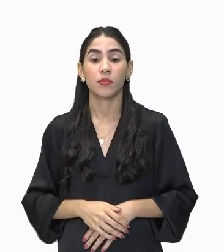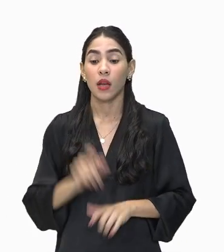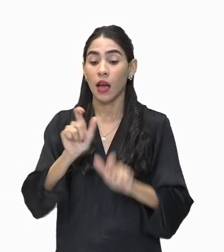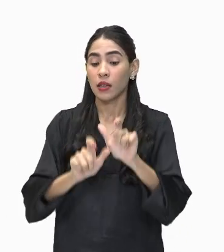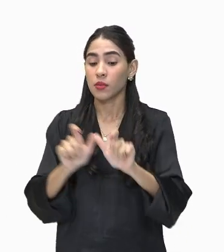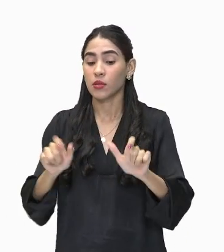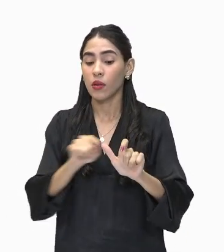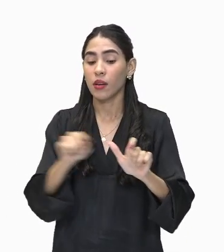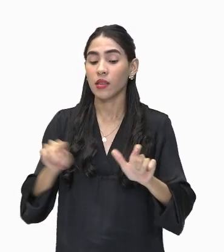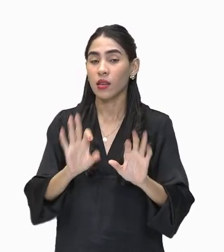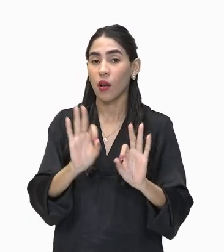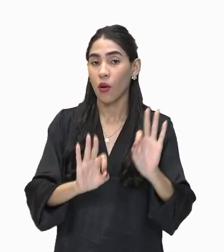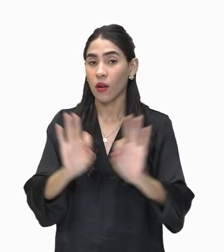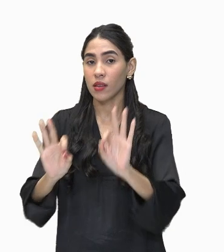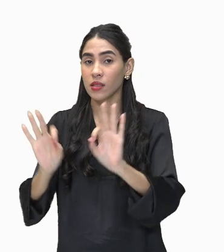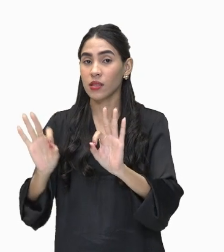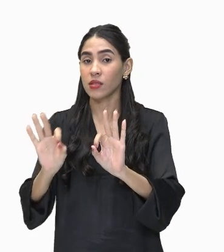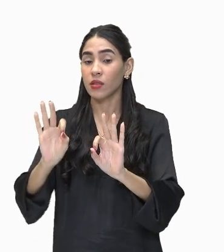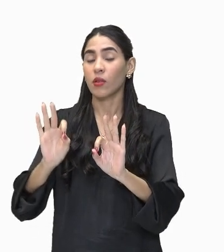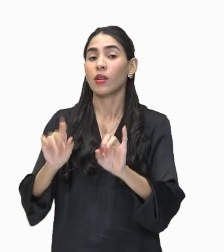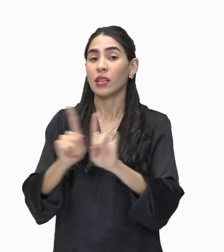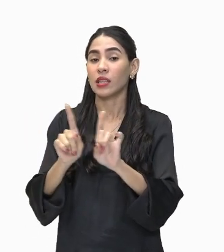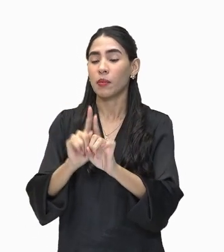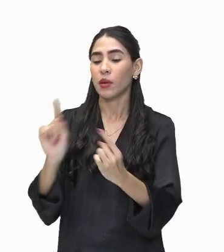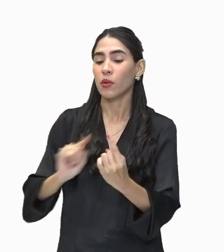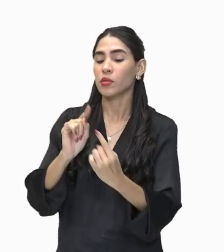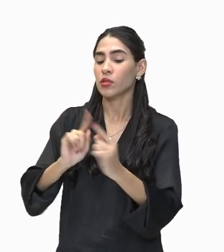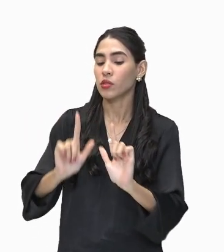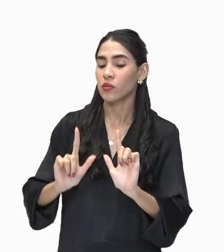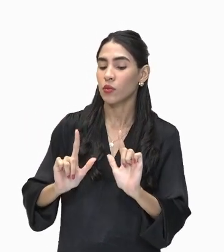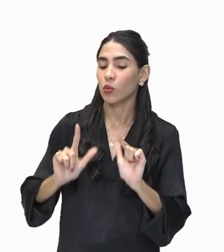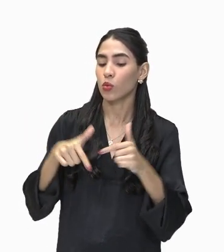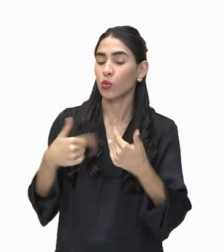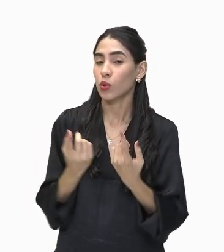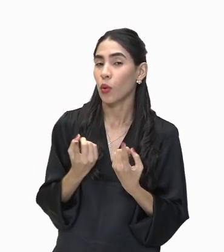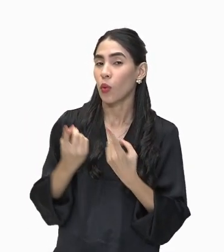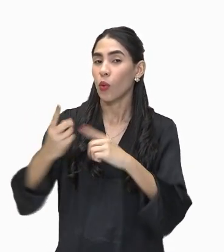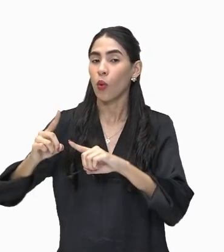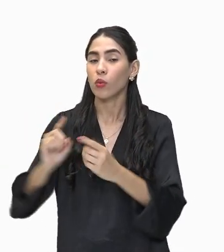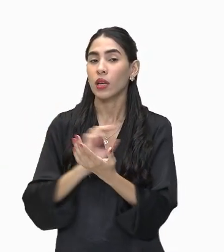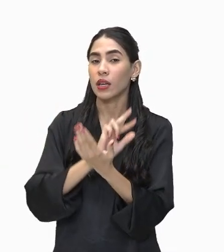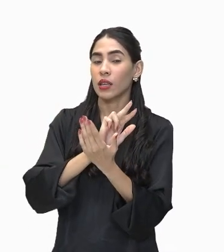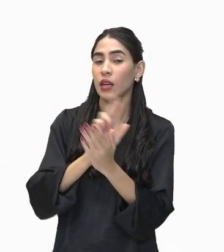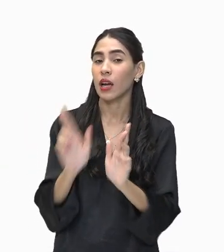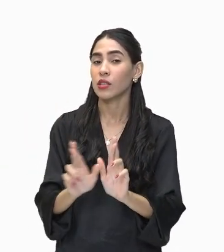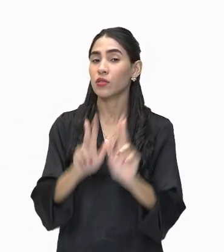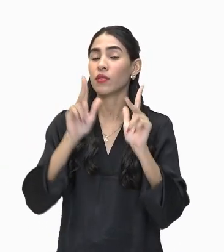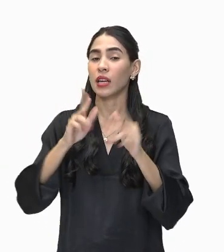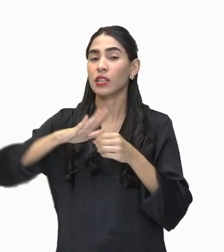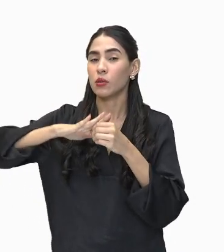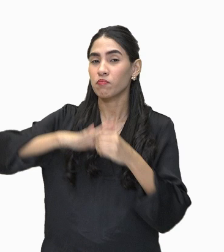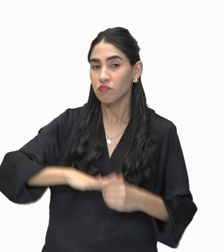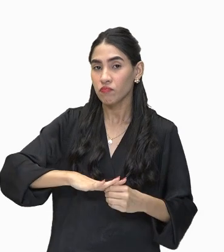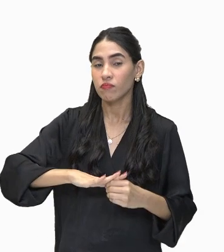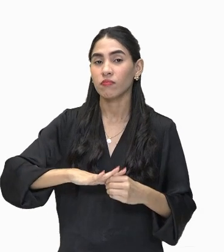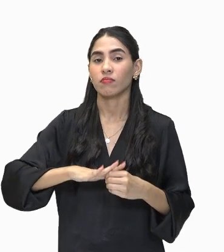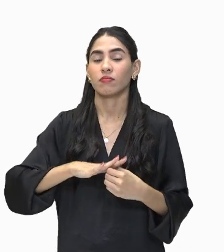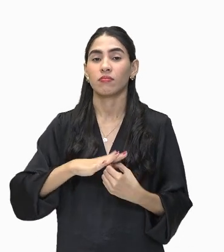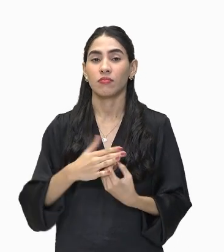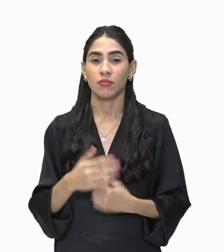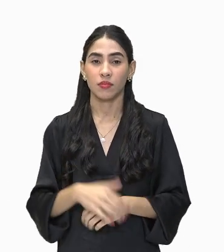se organizam e lutam contra diferentes tipos de opressão,